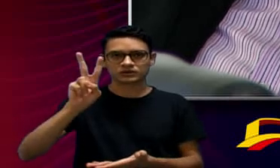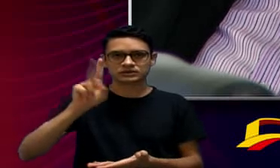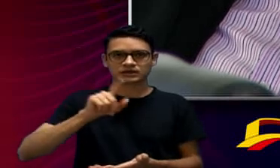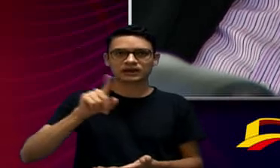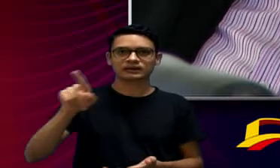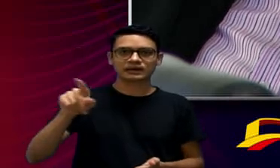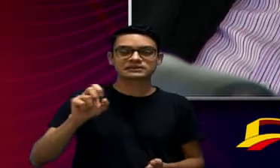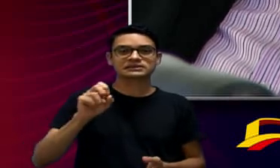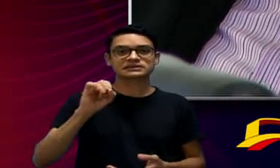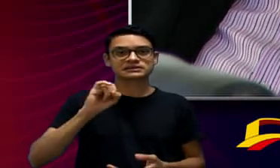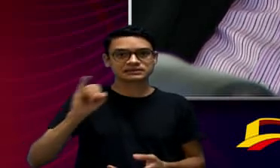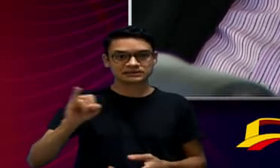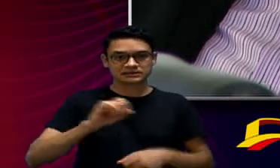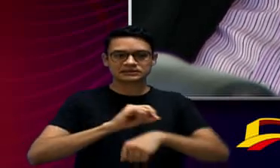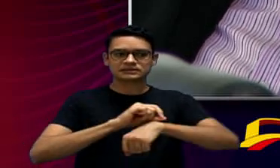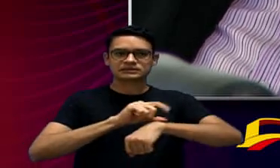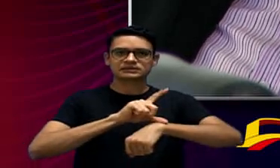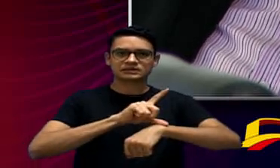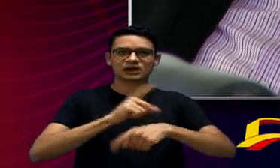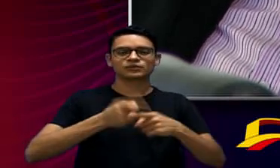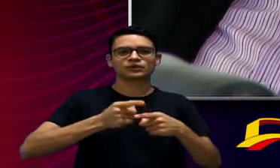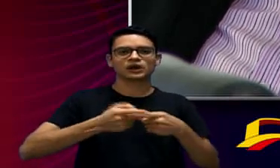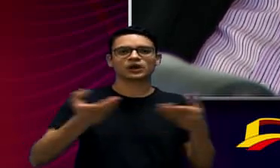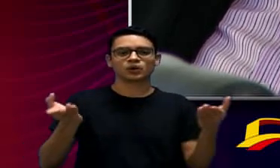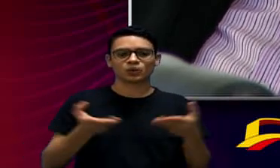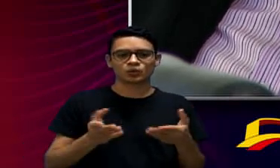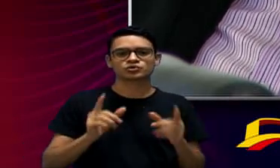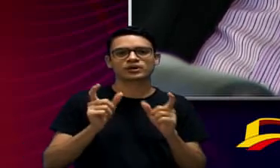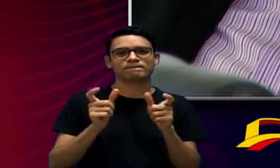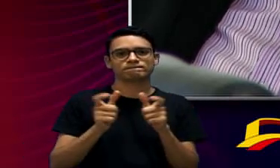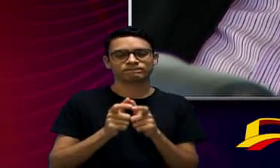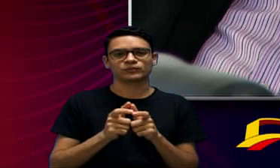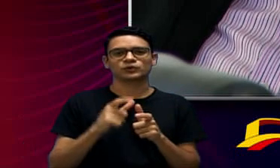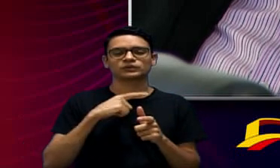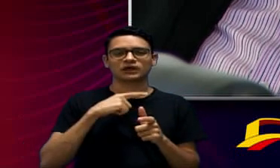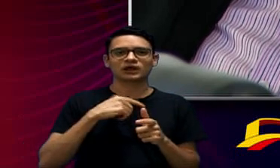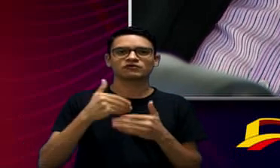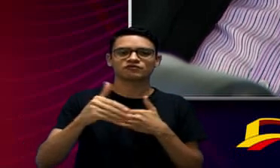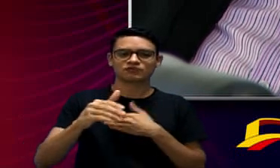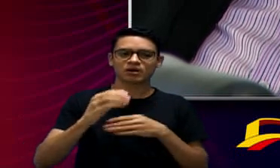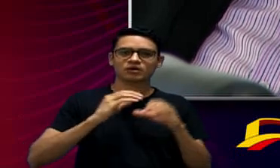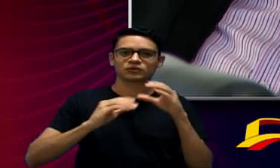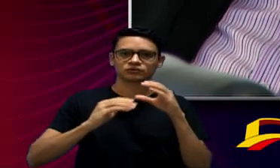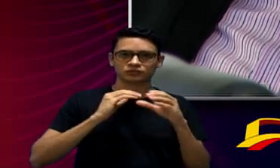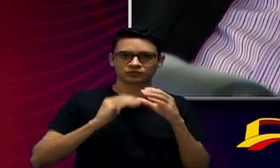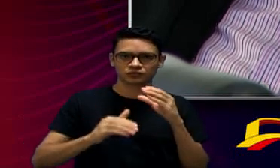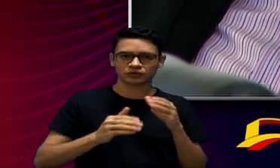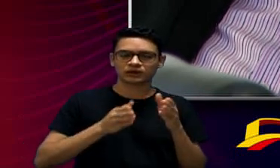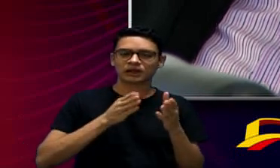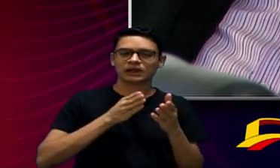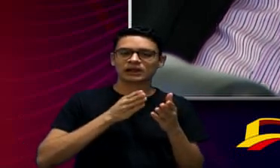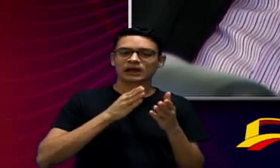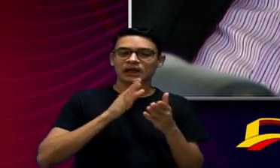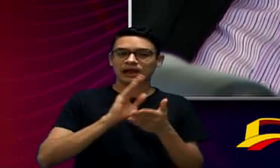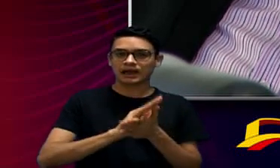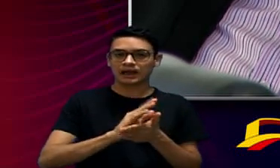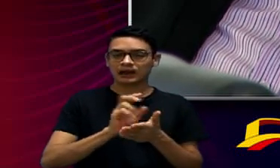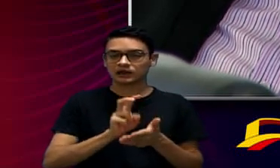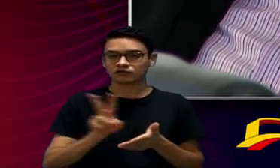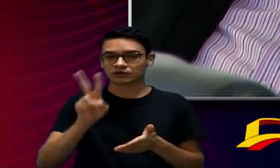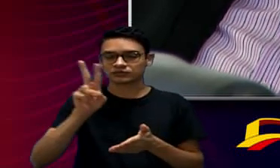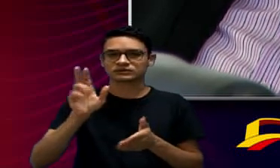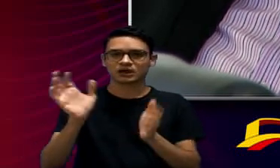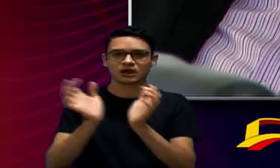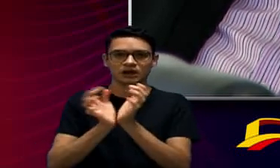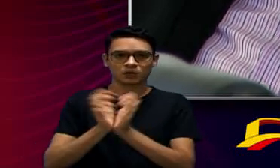como fazer hora extra. Exatamente. E é necessário pela baixa efetividade, que ainda vamos ter o concurso, está acontecendo a reestruturação da guarda, a valorização da